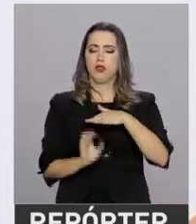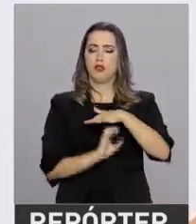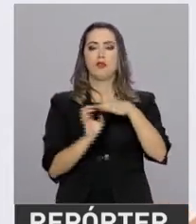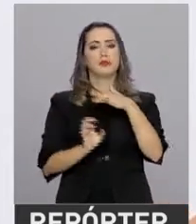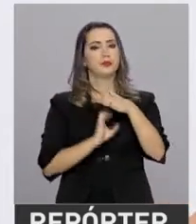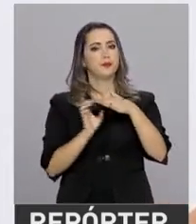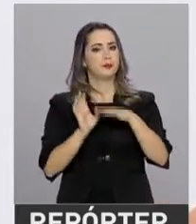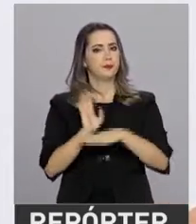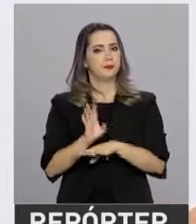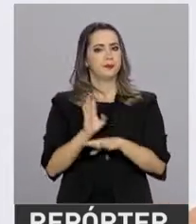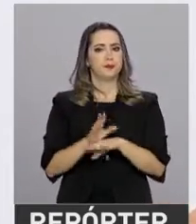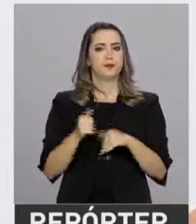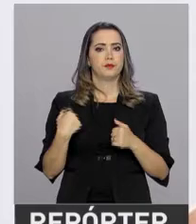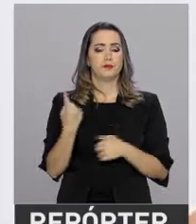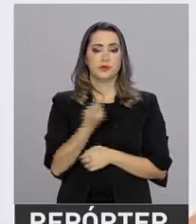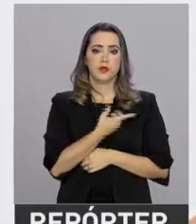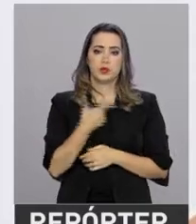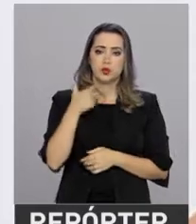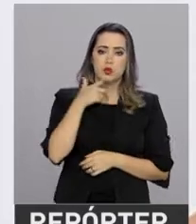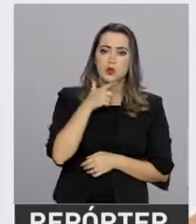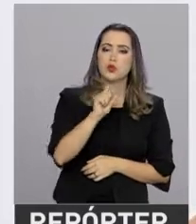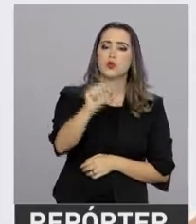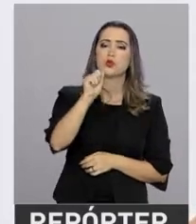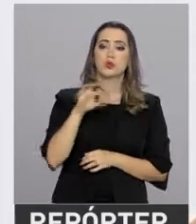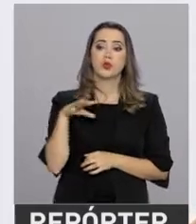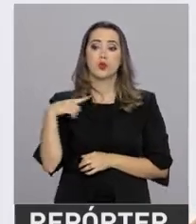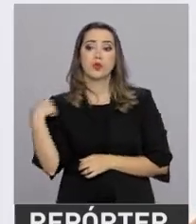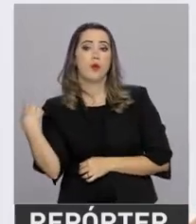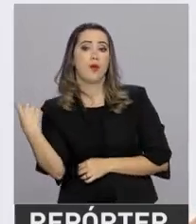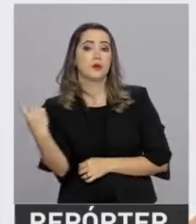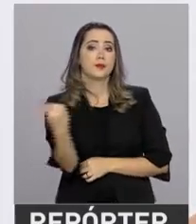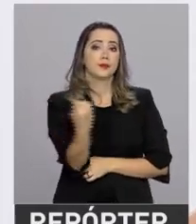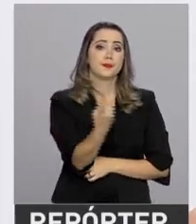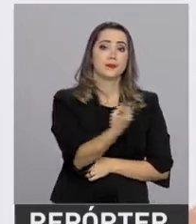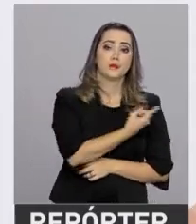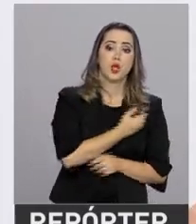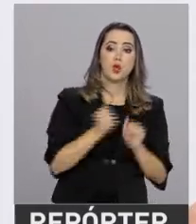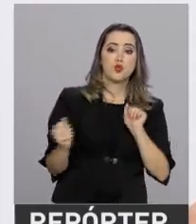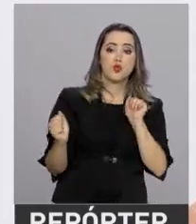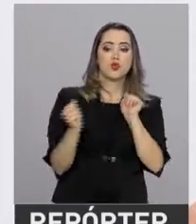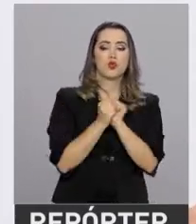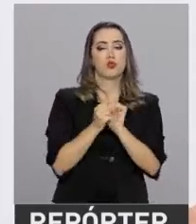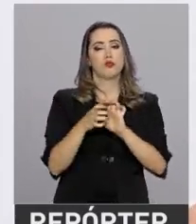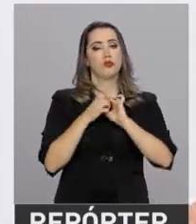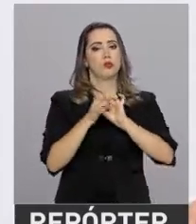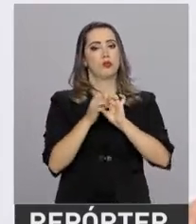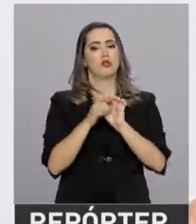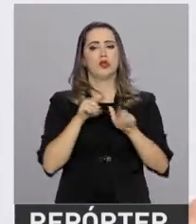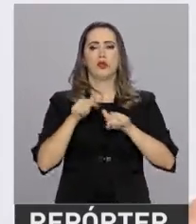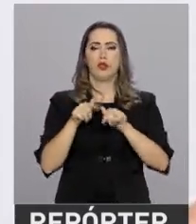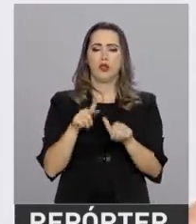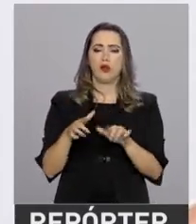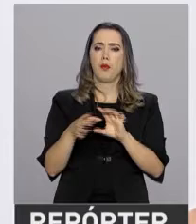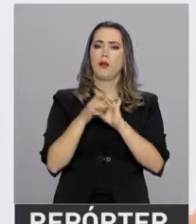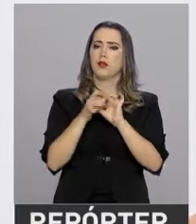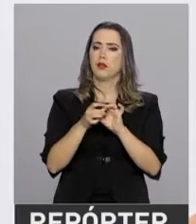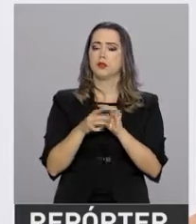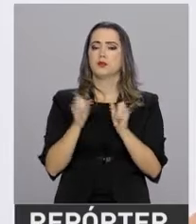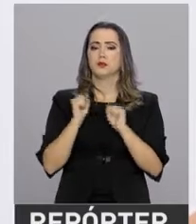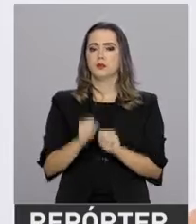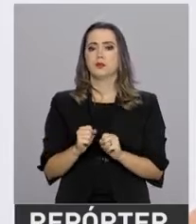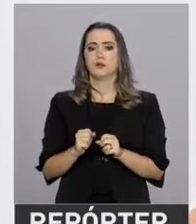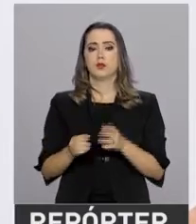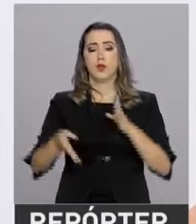esse programa, para que a gente consiga todos juntos tentar atuar, tentar fazer com que não só